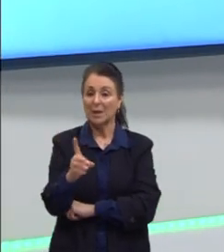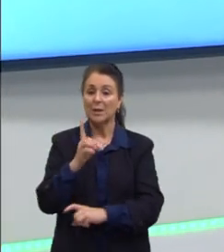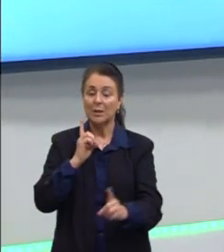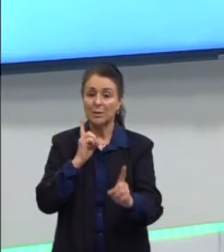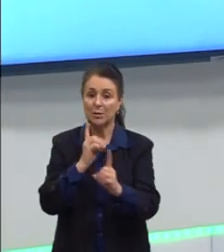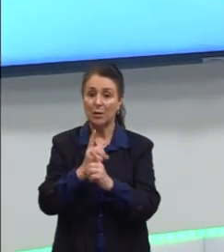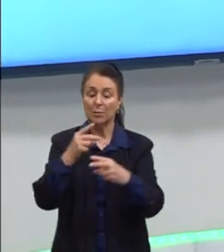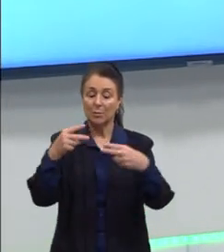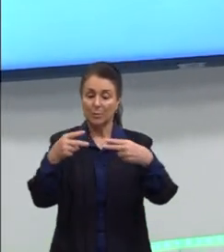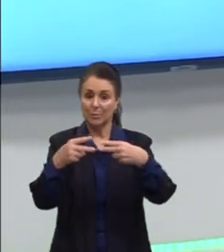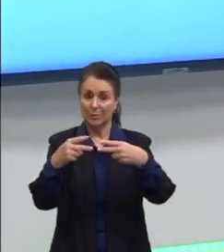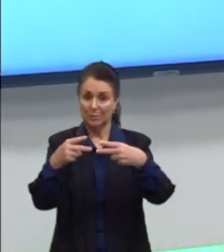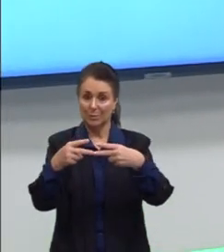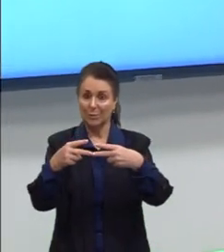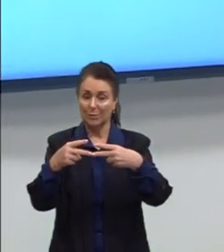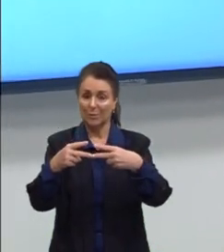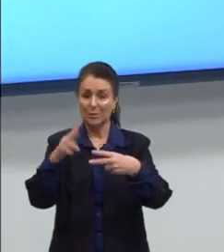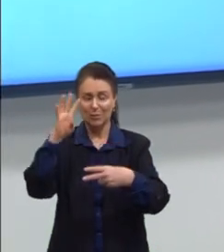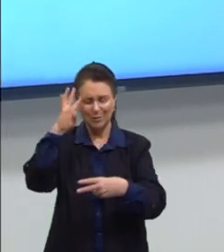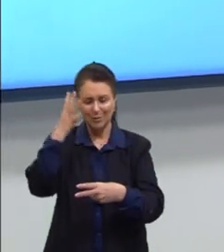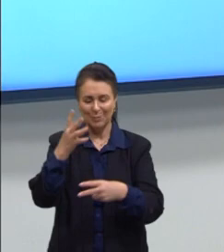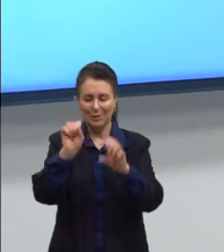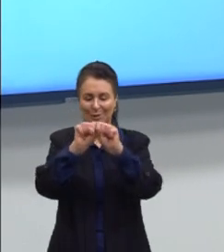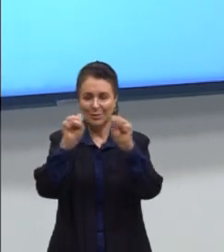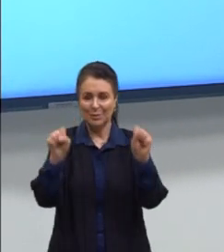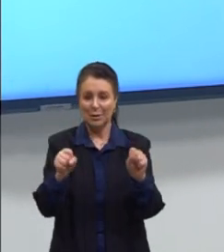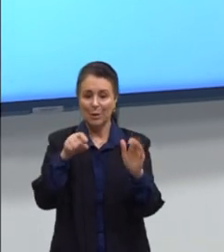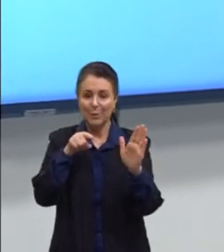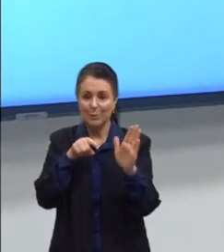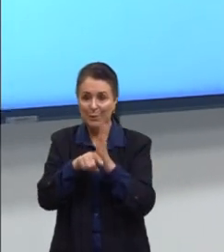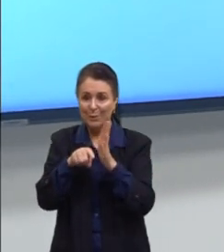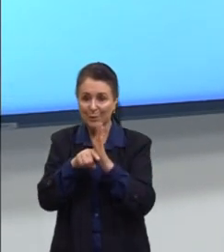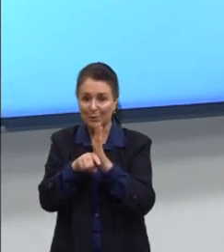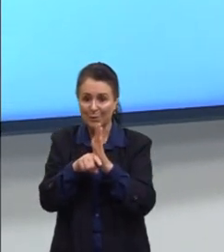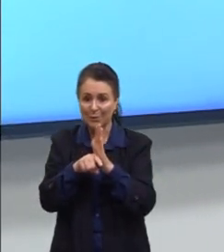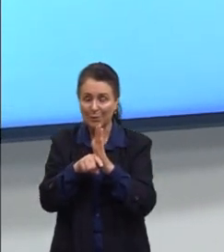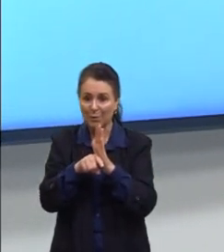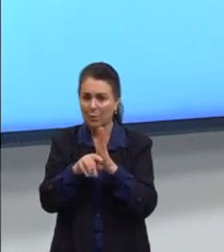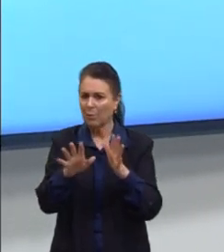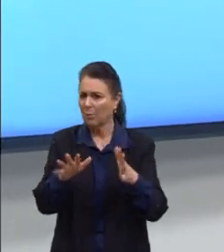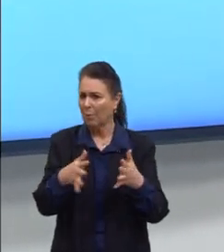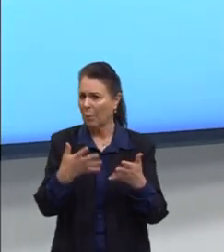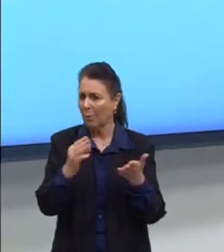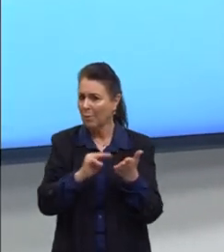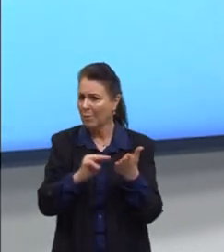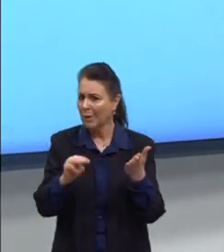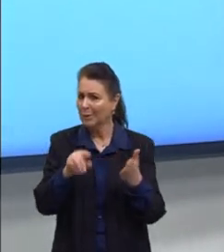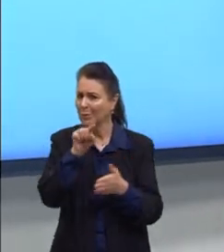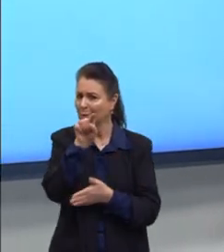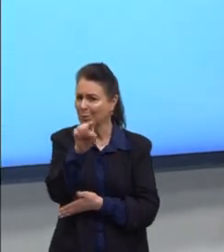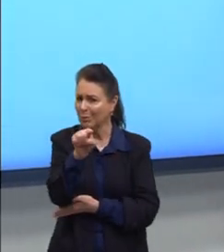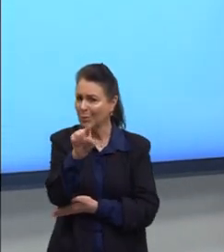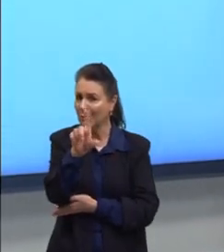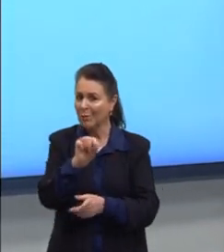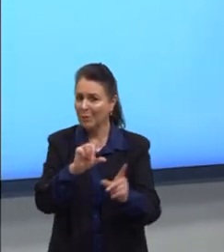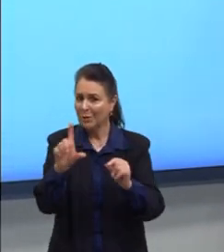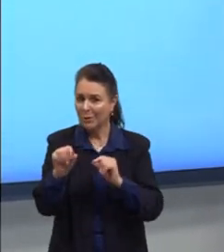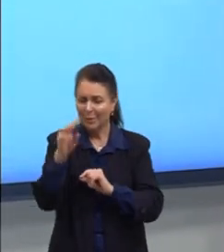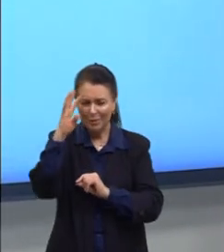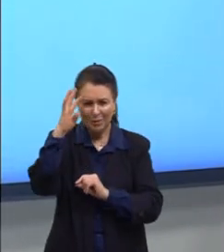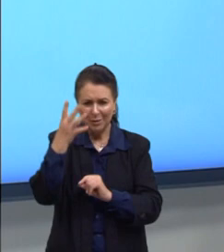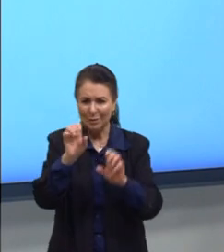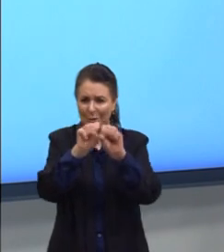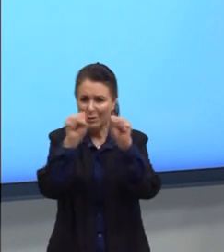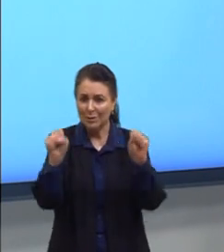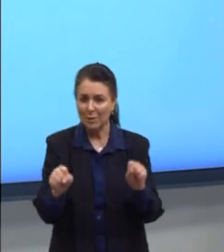que é solução do sistema tá pergunto para vocês então qual o método que vocês escolheriam para resolver um